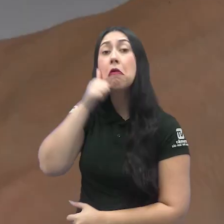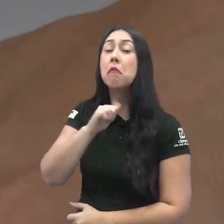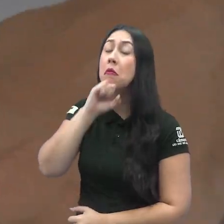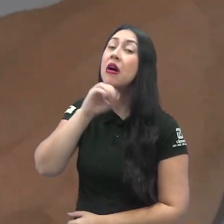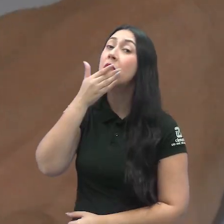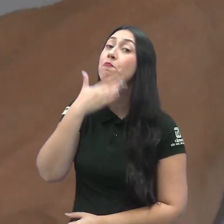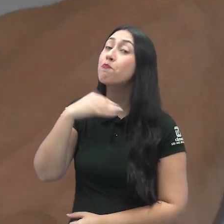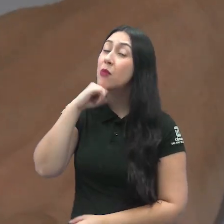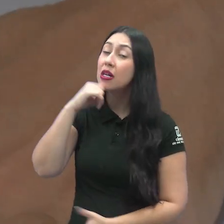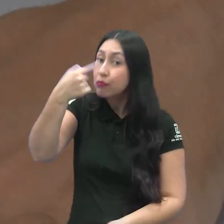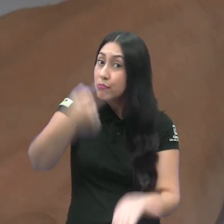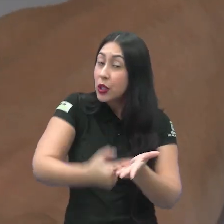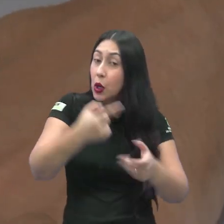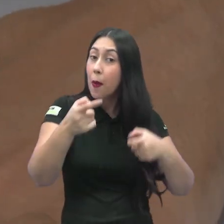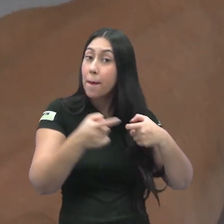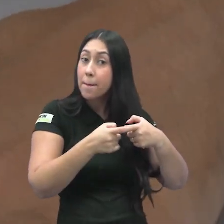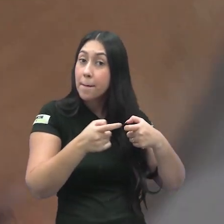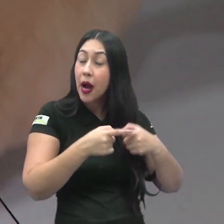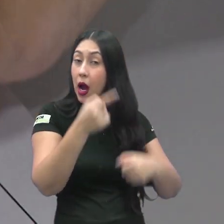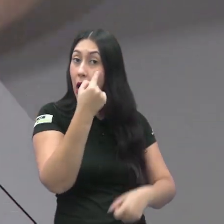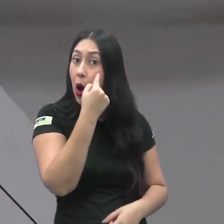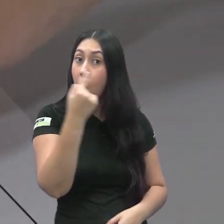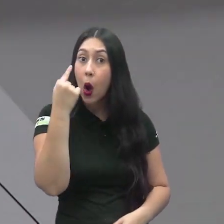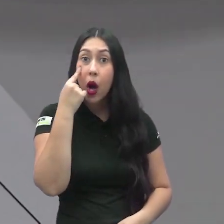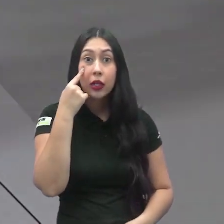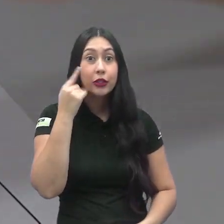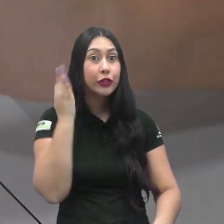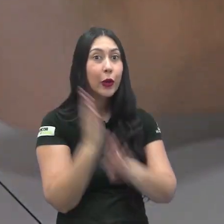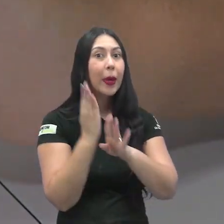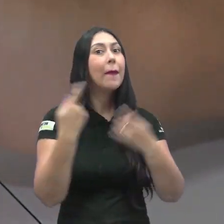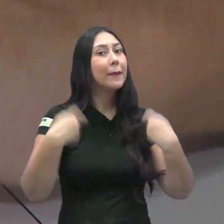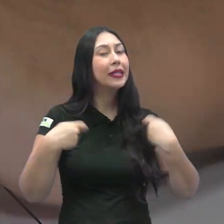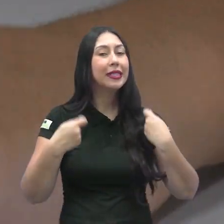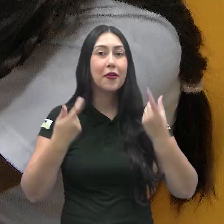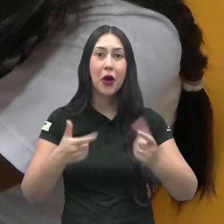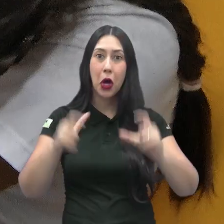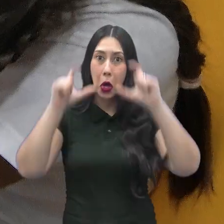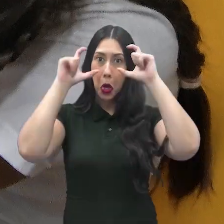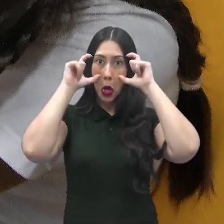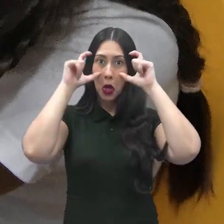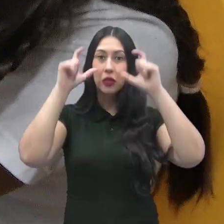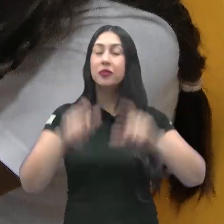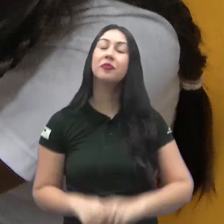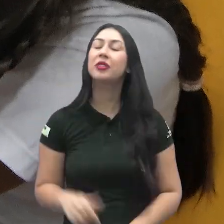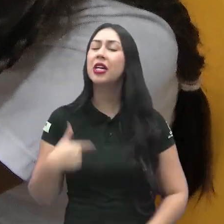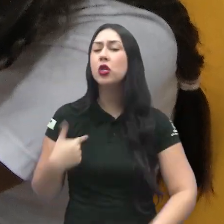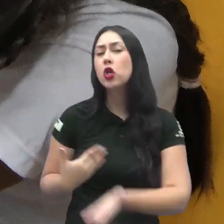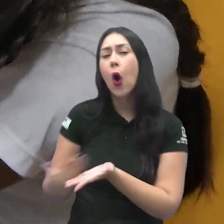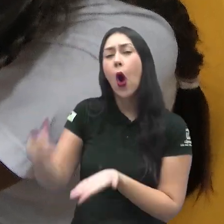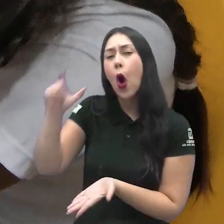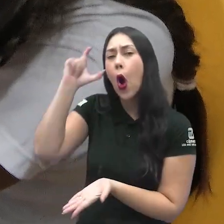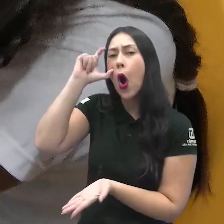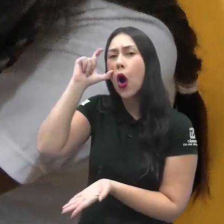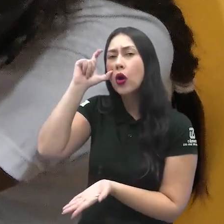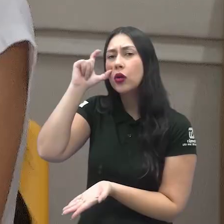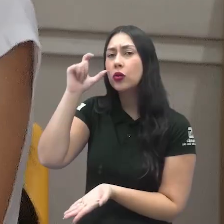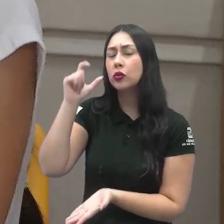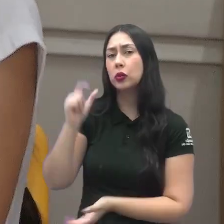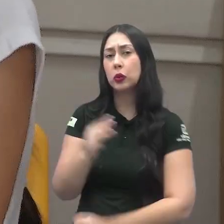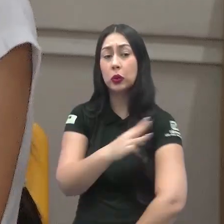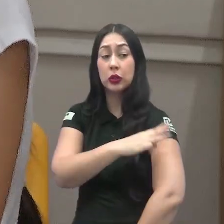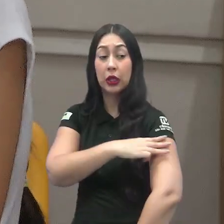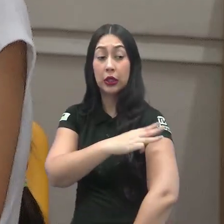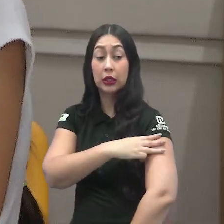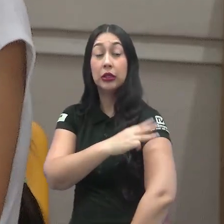embaralhadas. Depois de contar para os pais, uma consulta ao oftalmologista revelou que era hora de usar óculos.